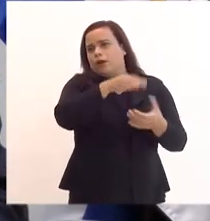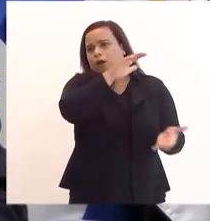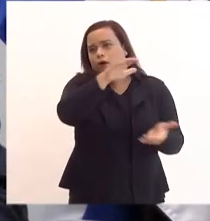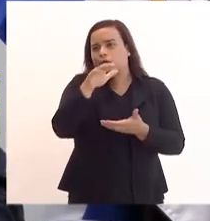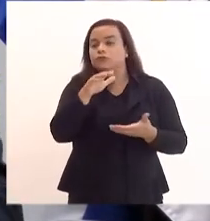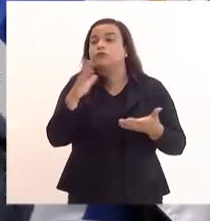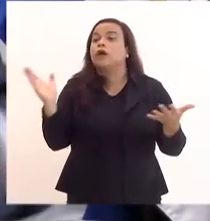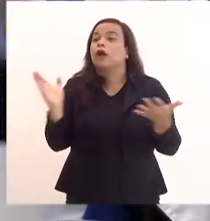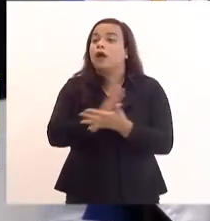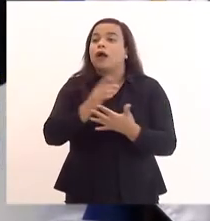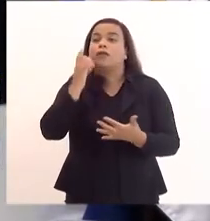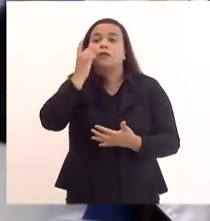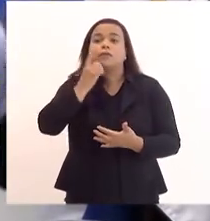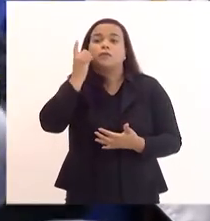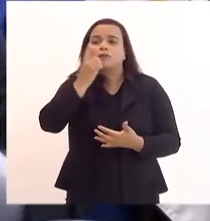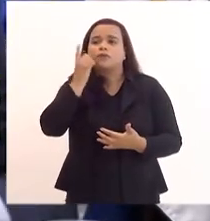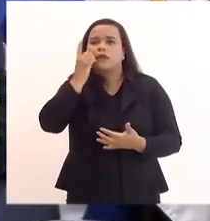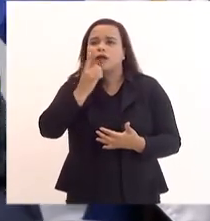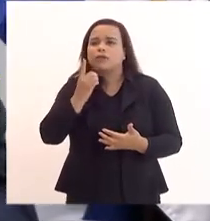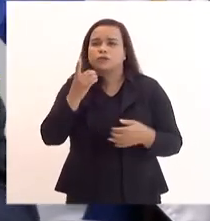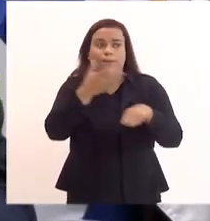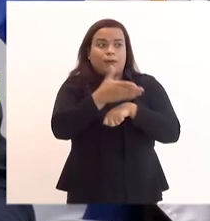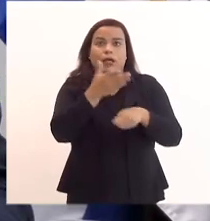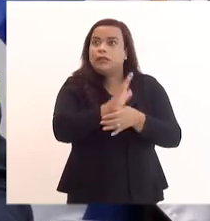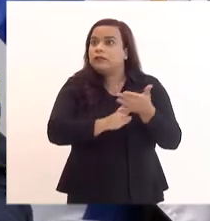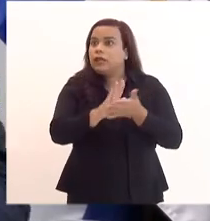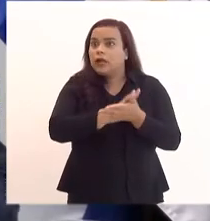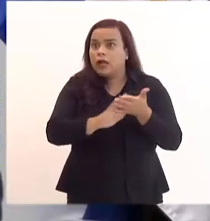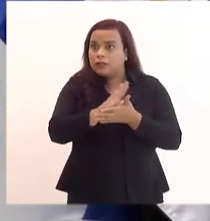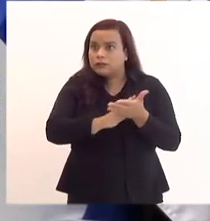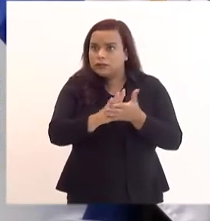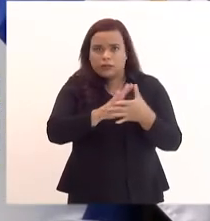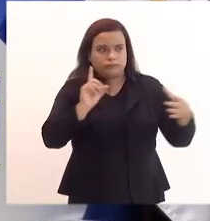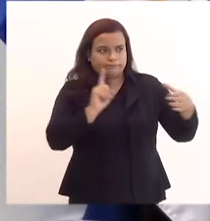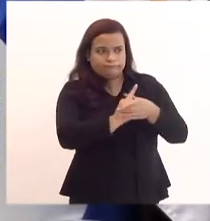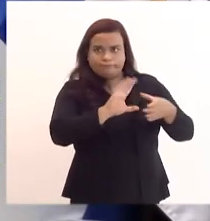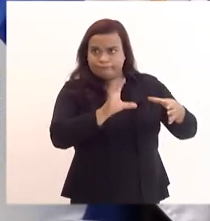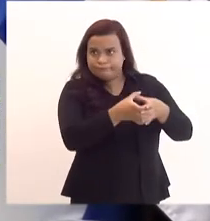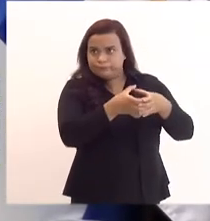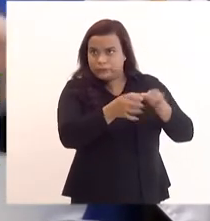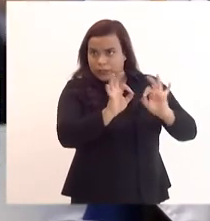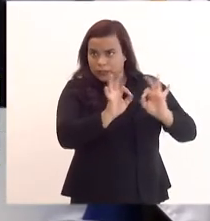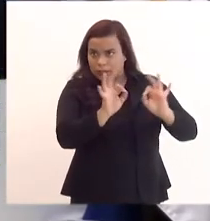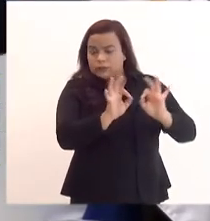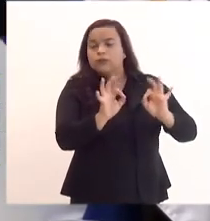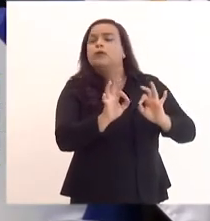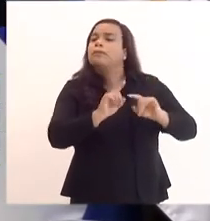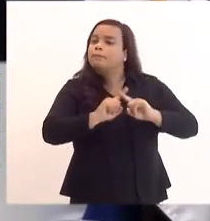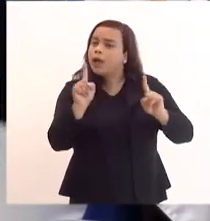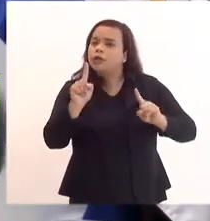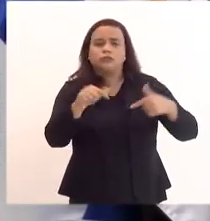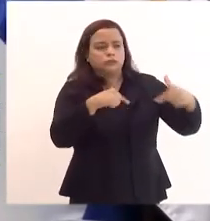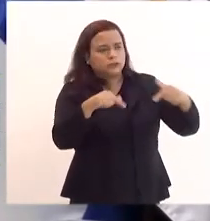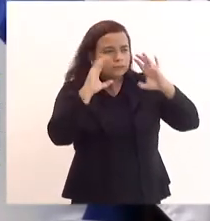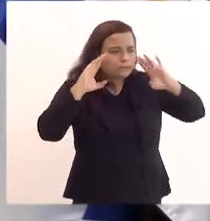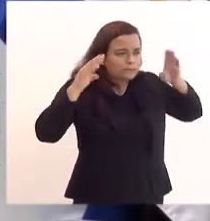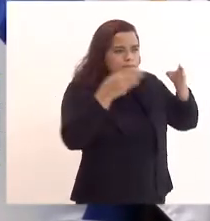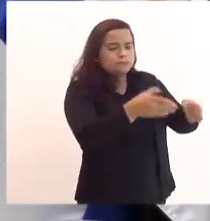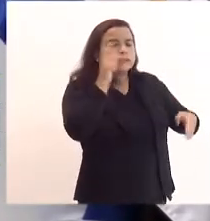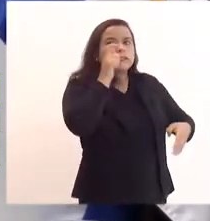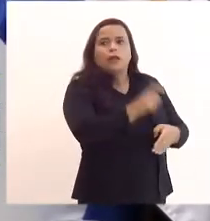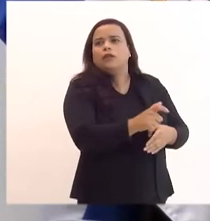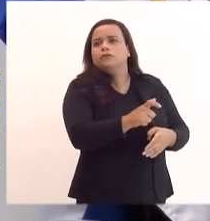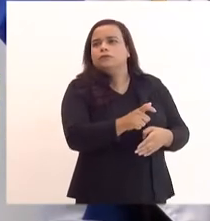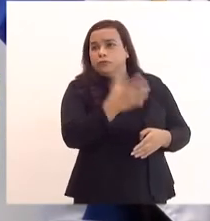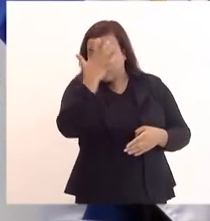parte da CPI trabalhavam mais nela do que membros da CPI. Se interessavam mais pela pauta. E